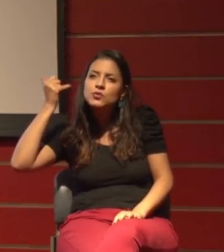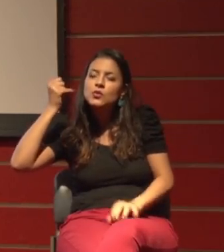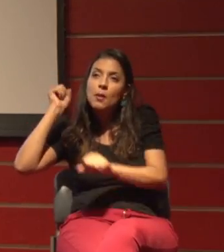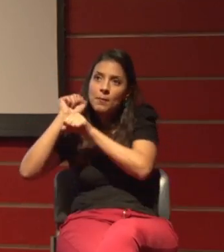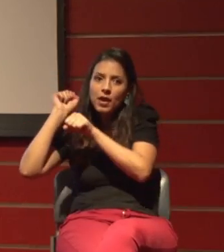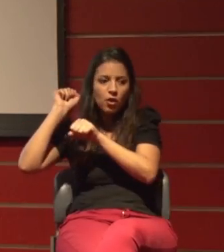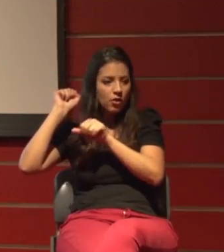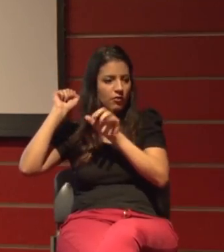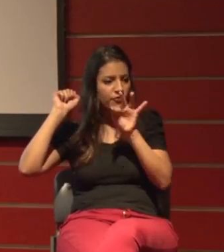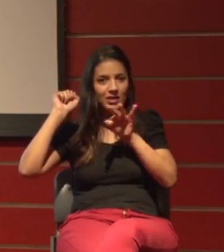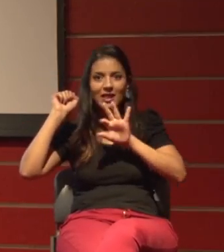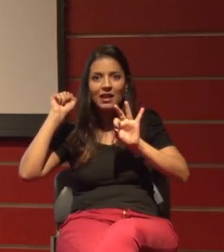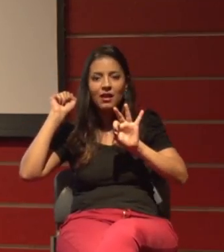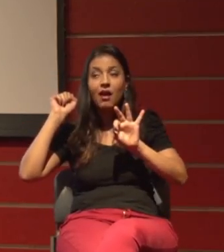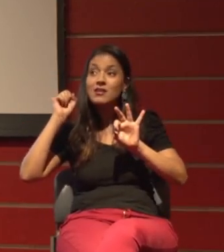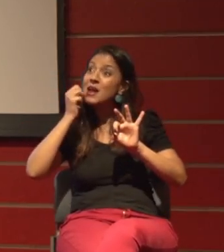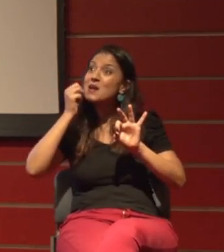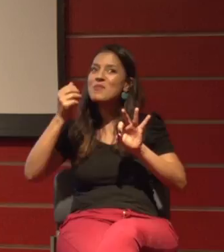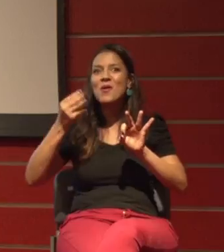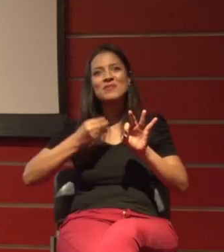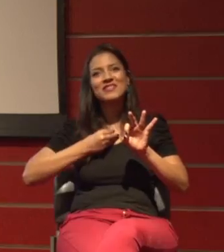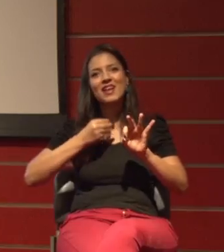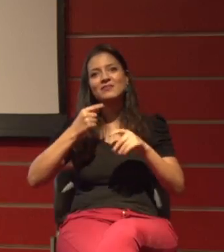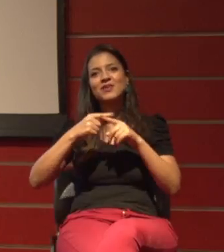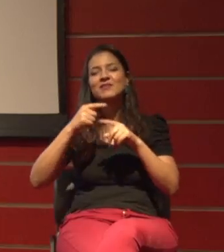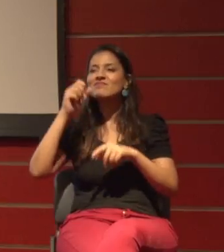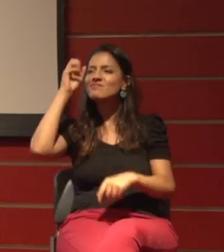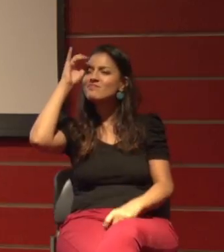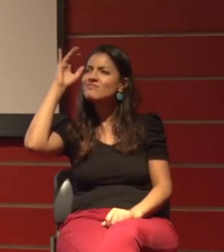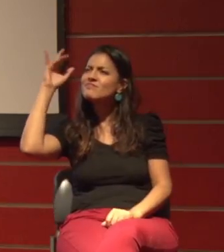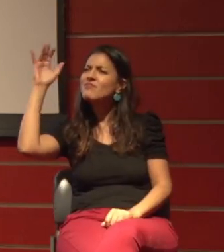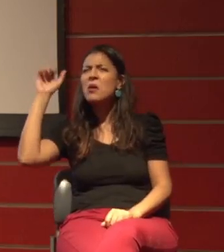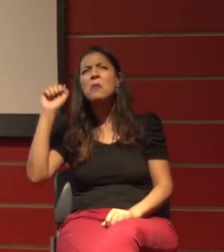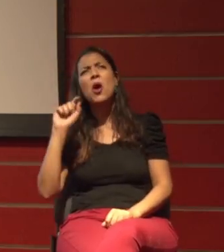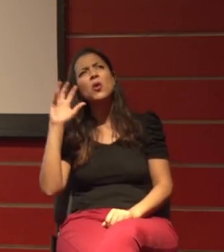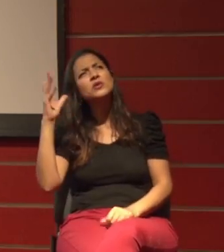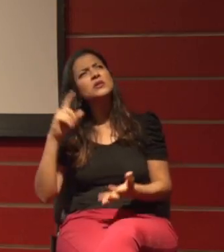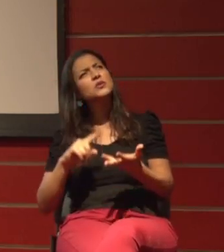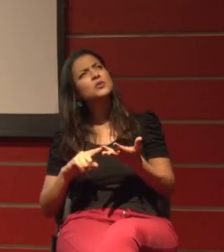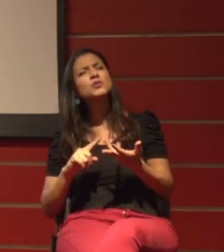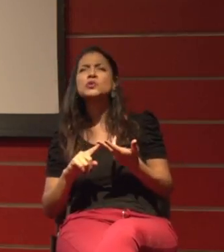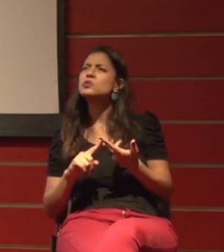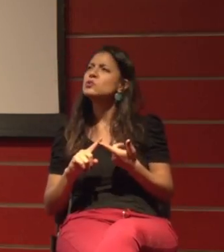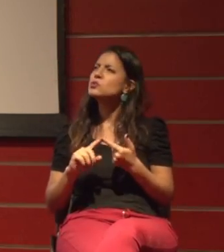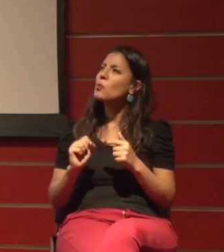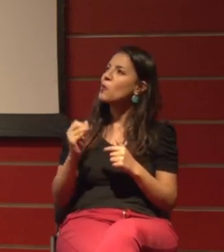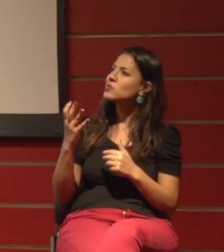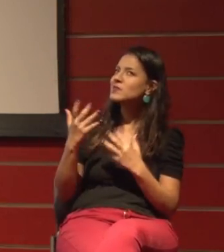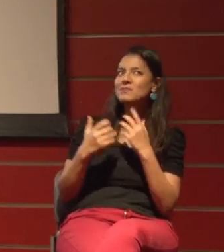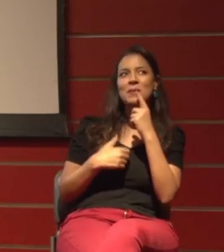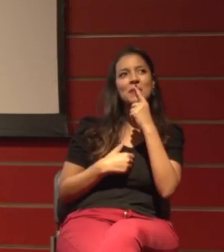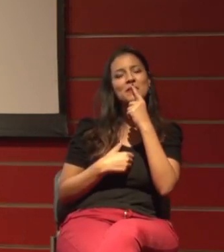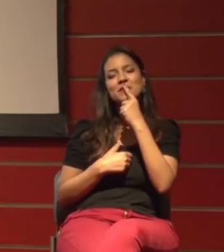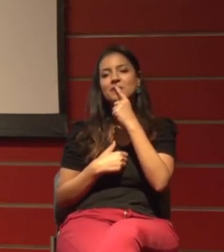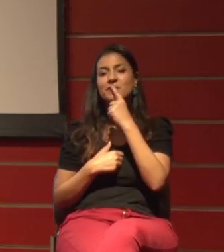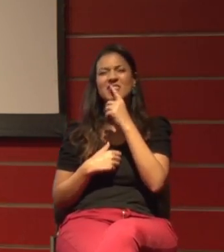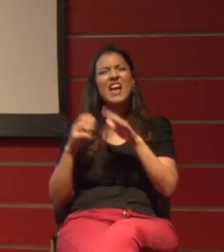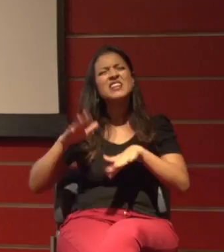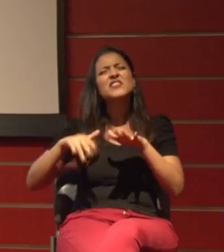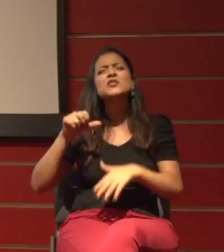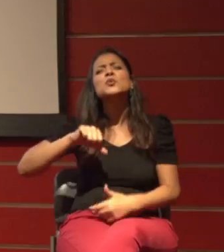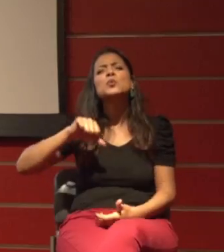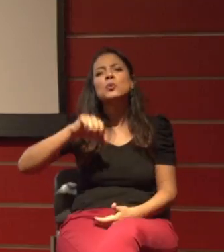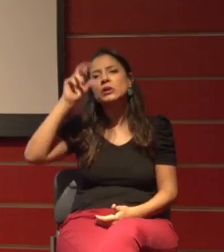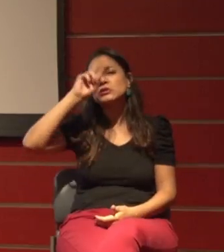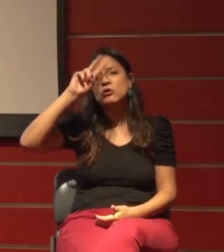gosto quando o o escritor Fecha todas as pontas da história né E não me deixa Nenhum espaço para imaginar para criar a